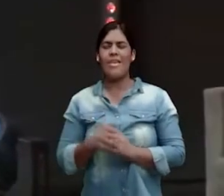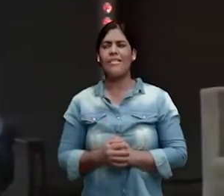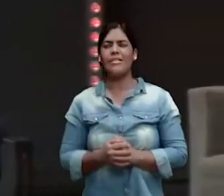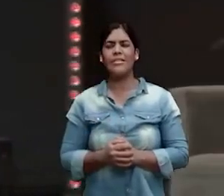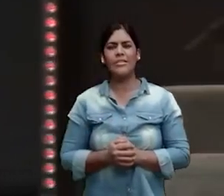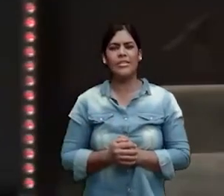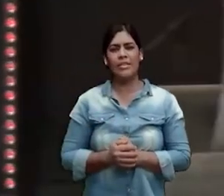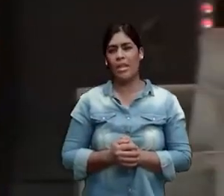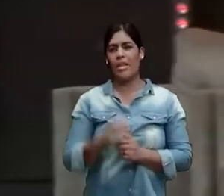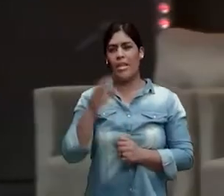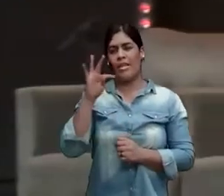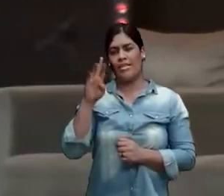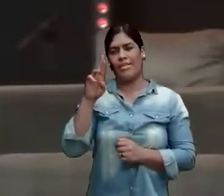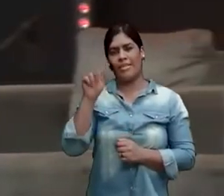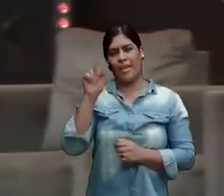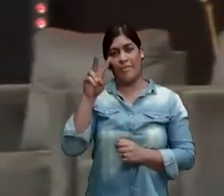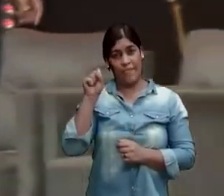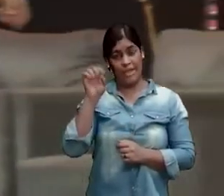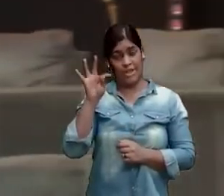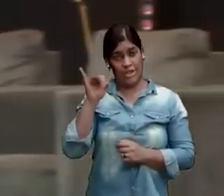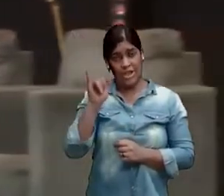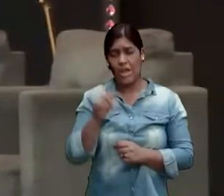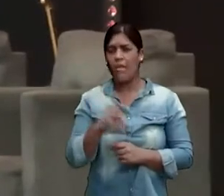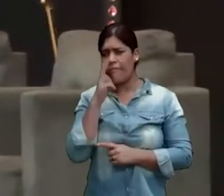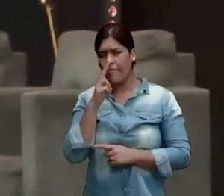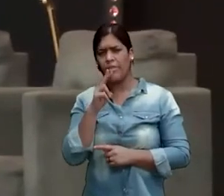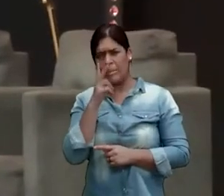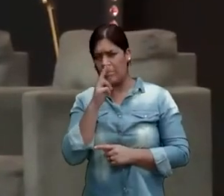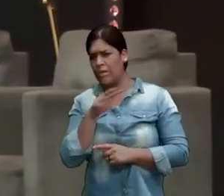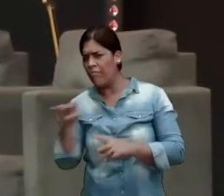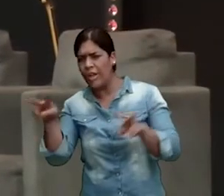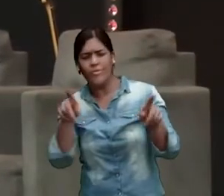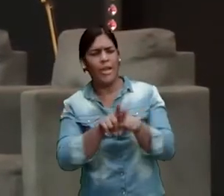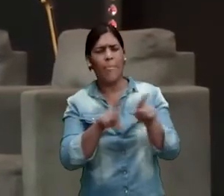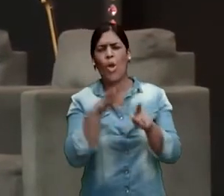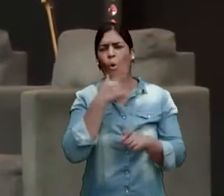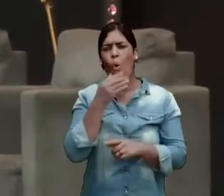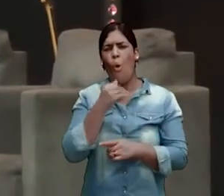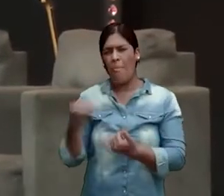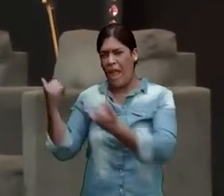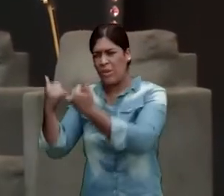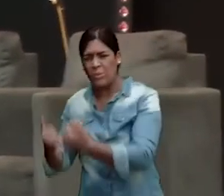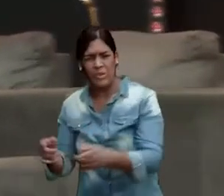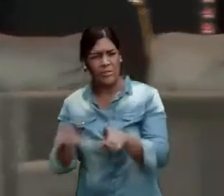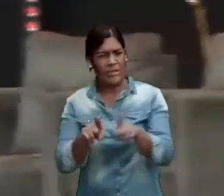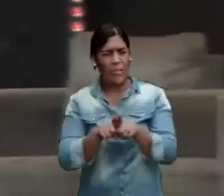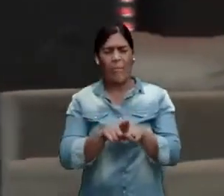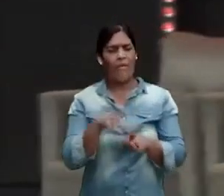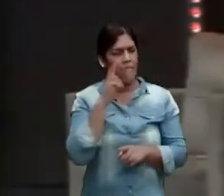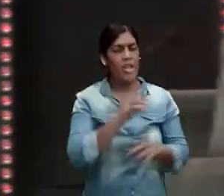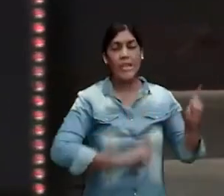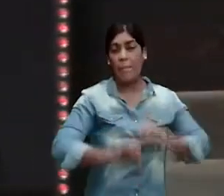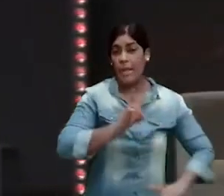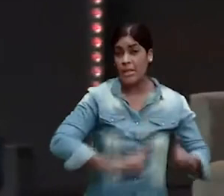programa eu vejo aqui marido que era adúltero eu vejo aqui gente em depressão aguda por problemas espirituais porque a depressão